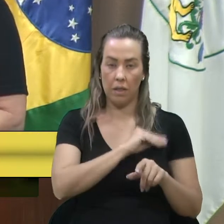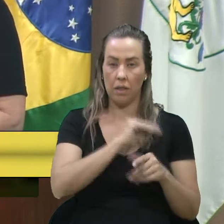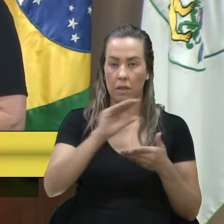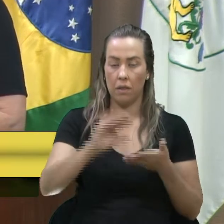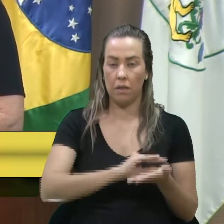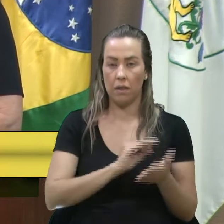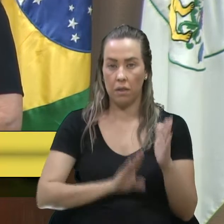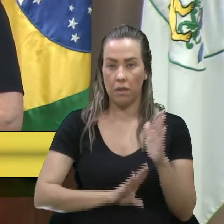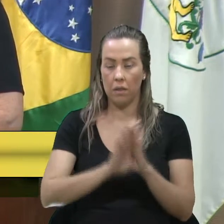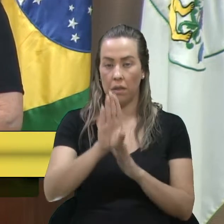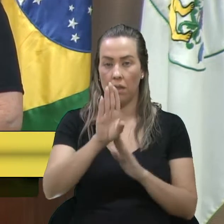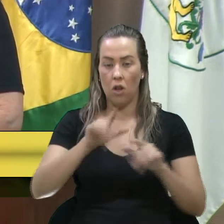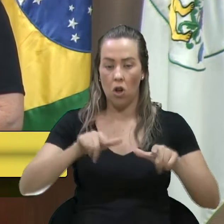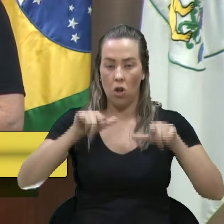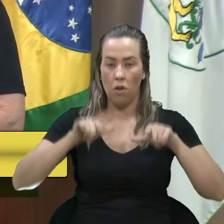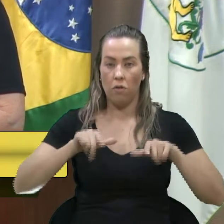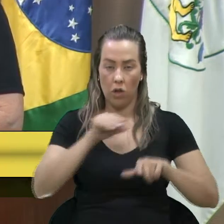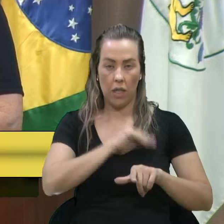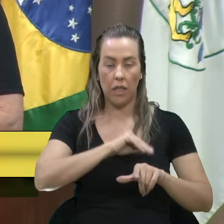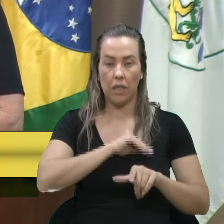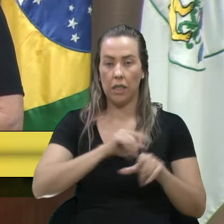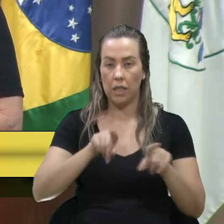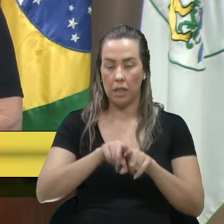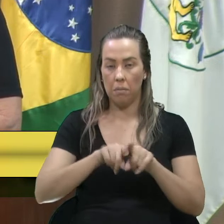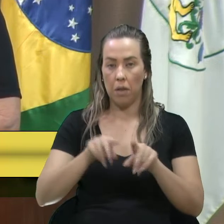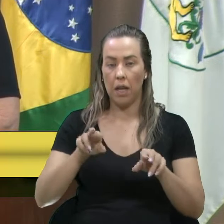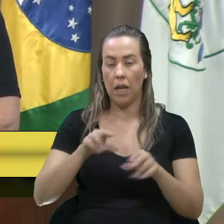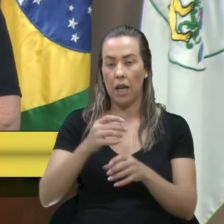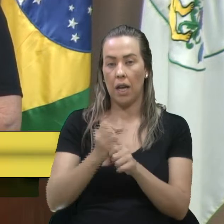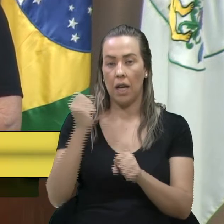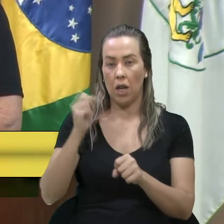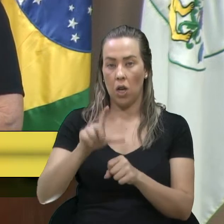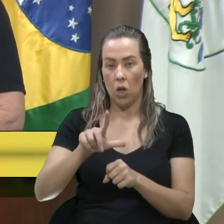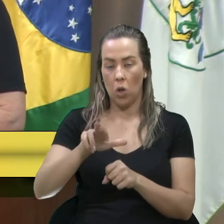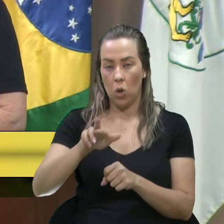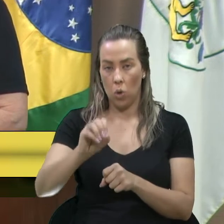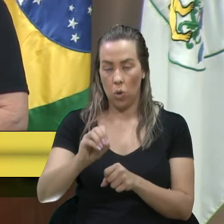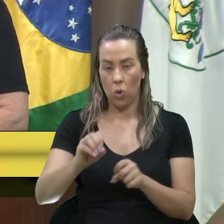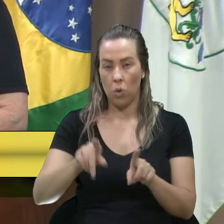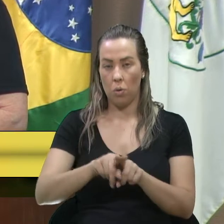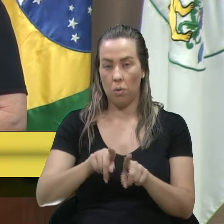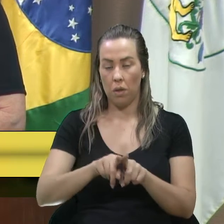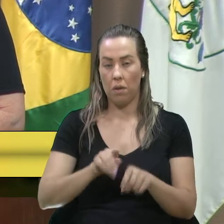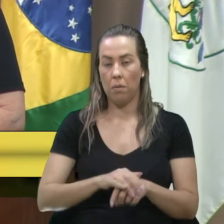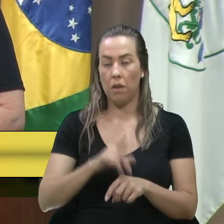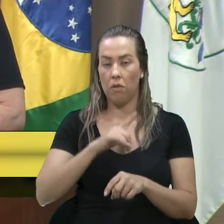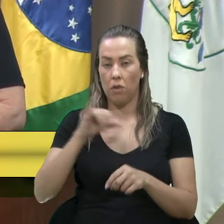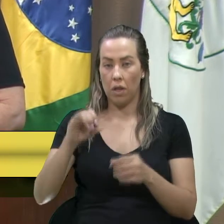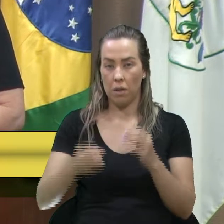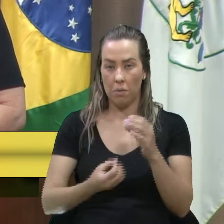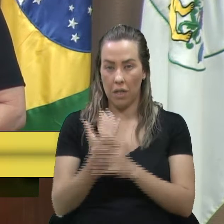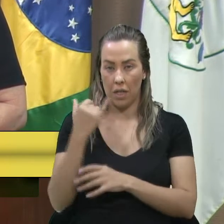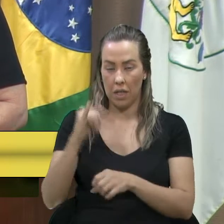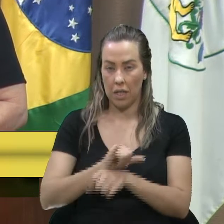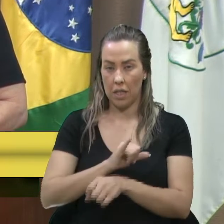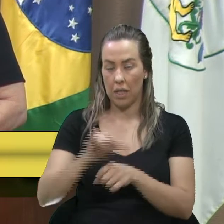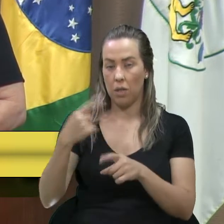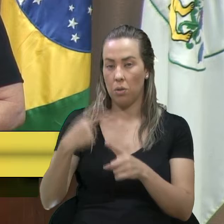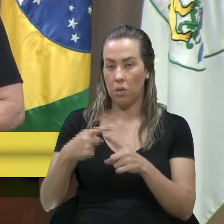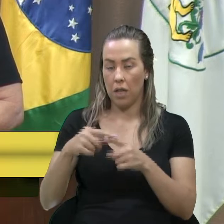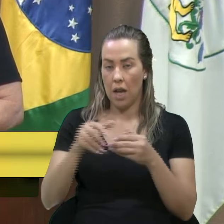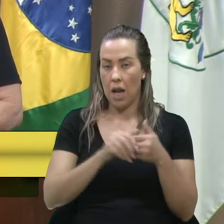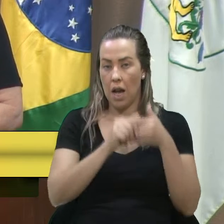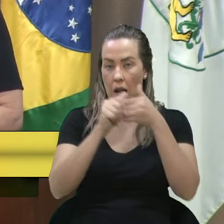de crescimento da folha com relação à receita tributária líquida. Foi uma fórmula que se encontrou porque ela acompanha